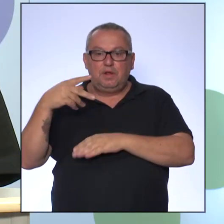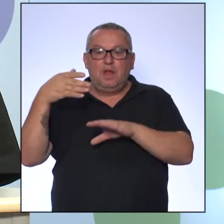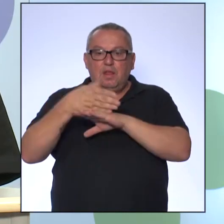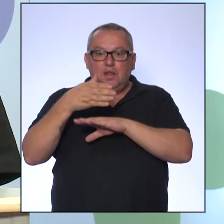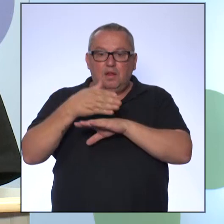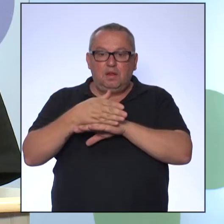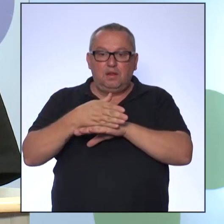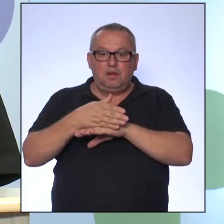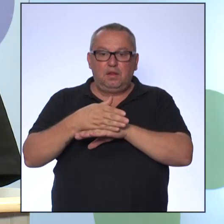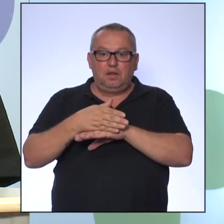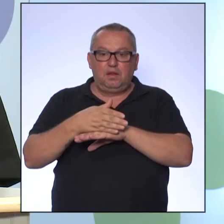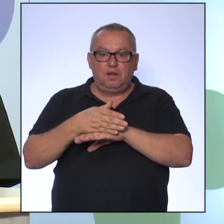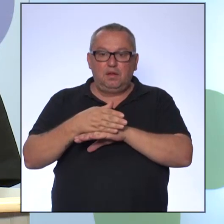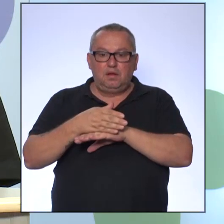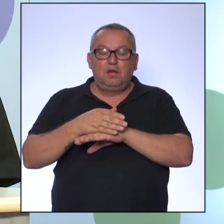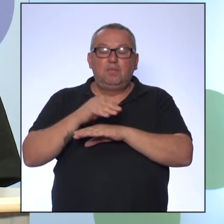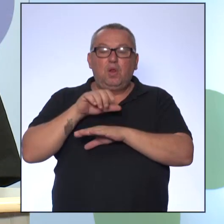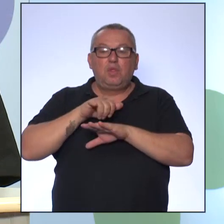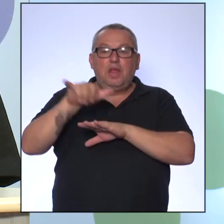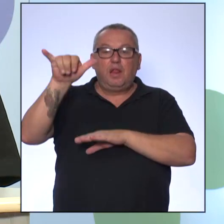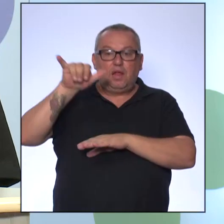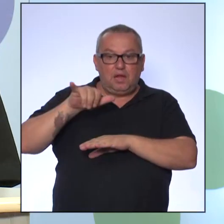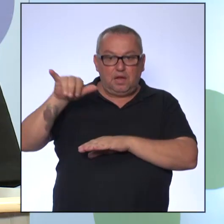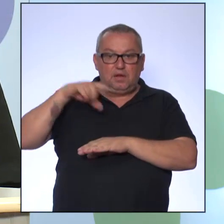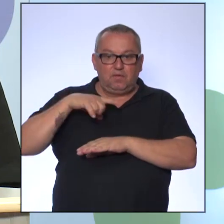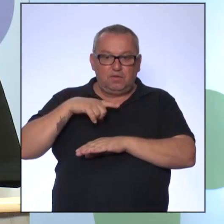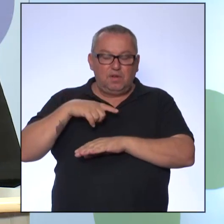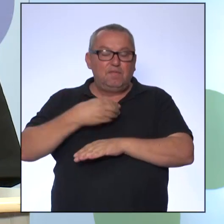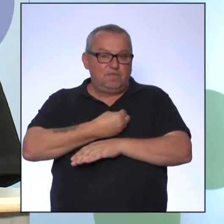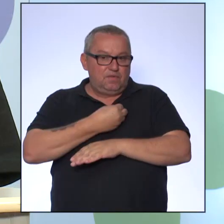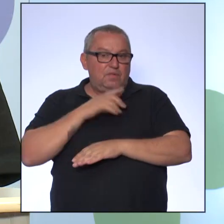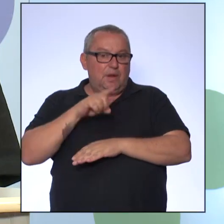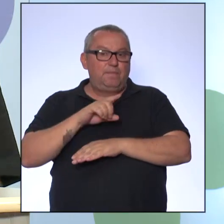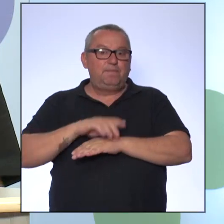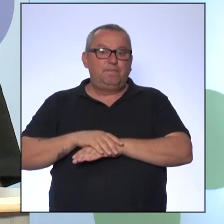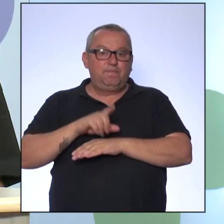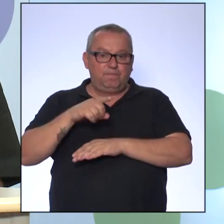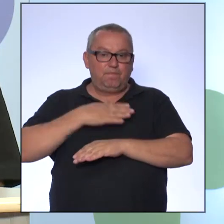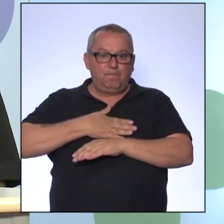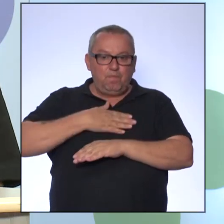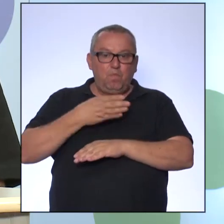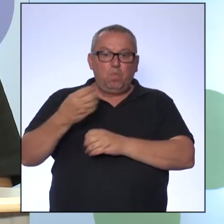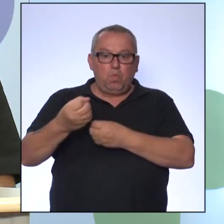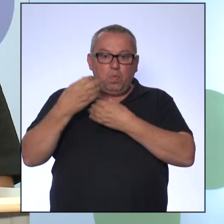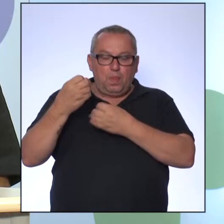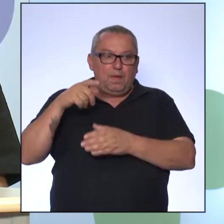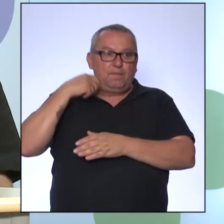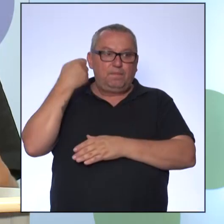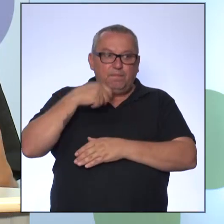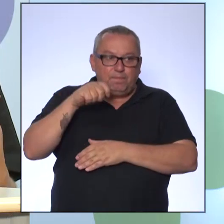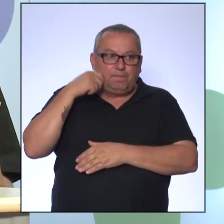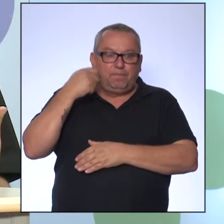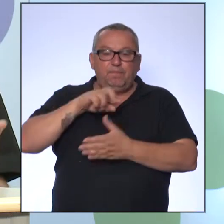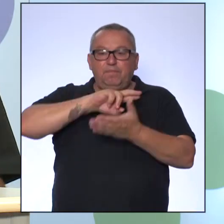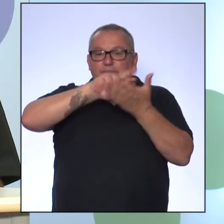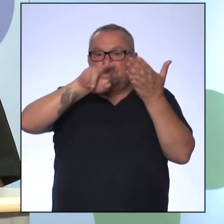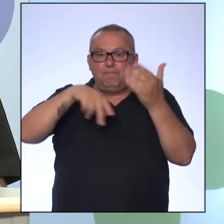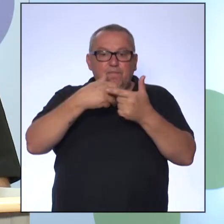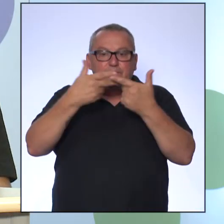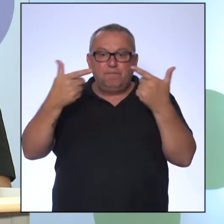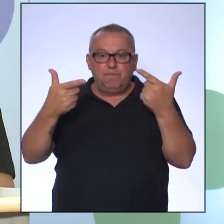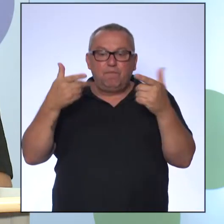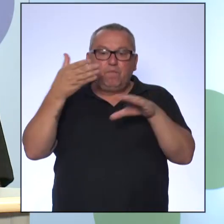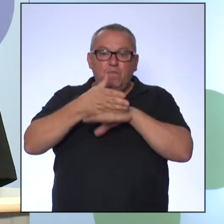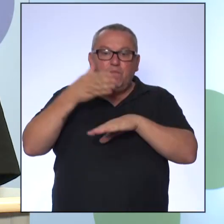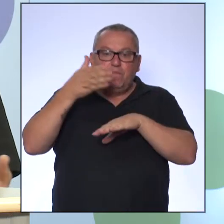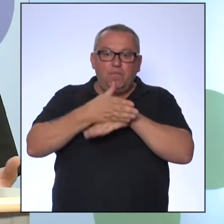gente pelo Telegram, que a gente está super ativo lá. Vocês vão receber informações do vestibular, vai saber mais como